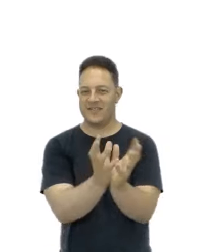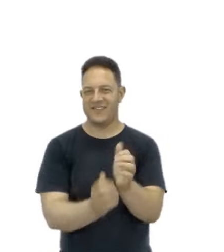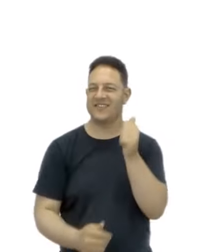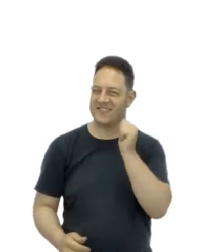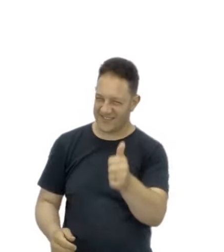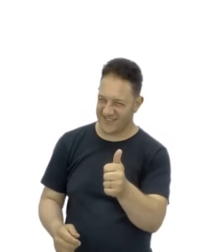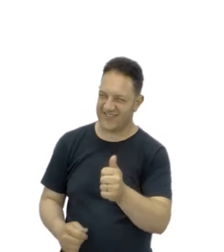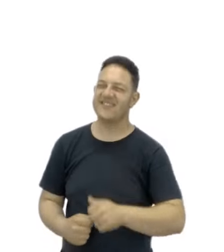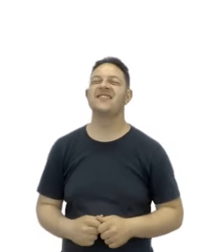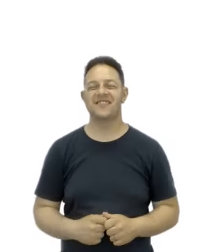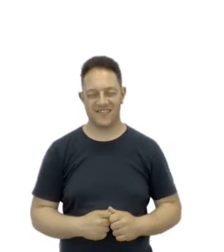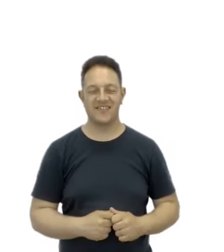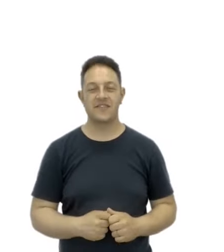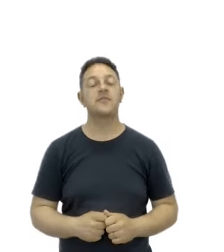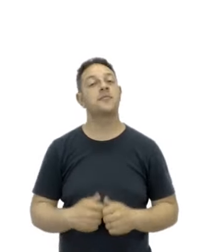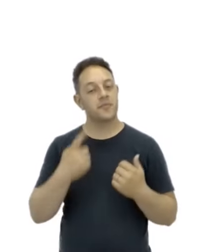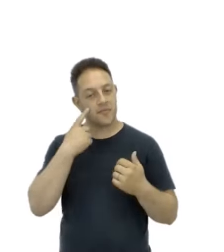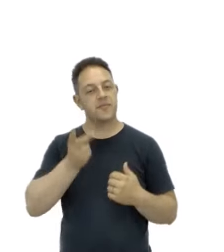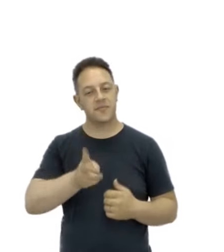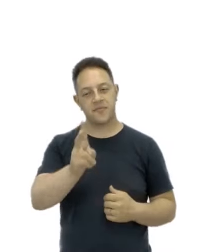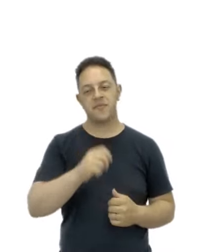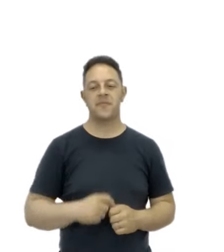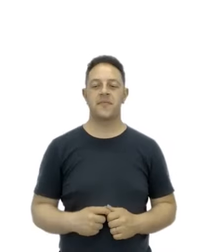turmas, né, de estudantes. Estão seguindo.